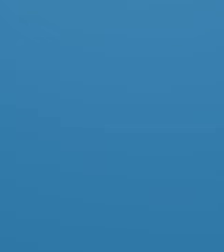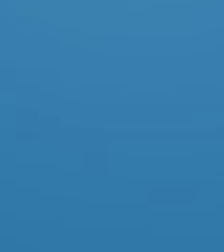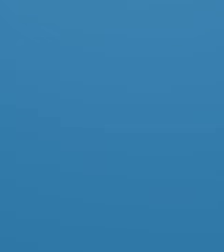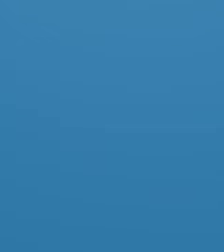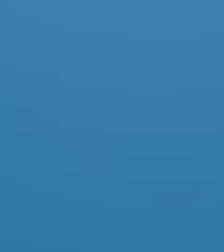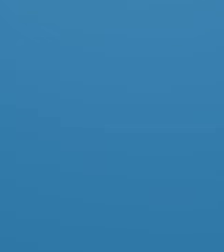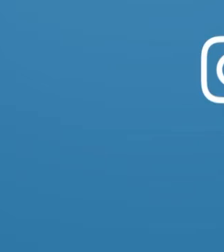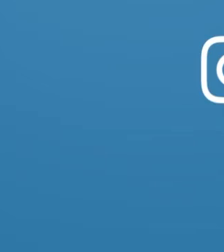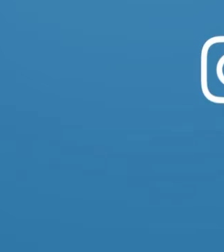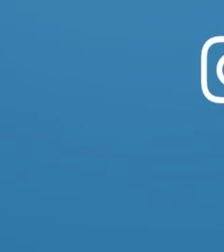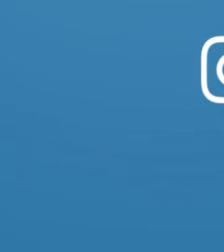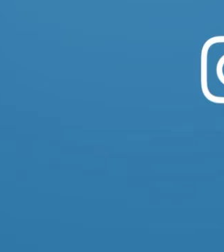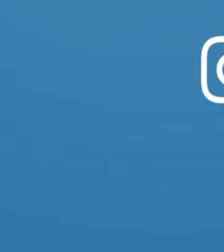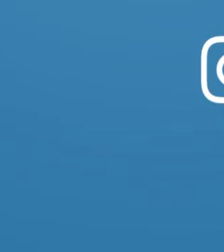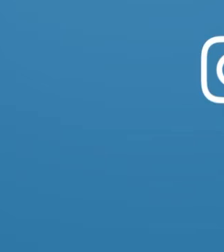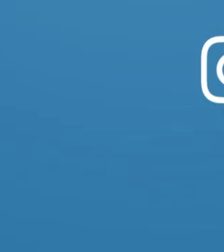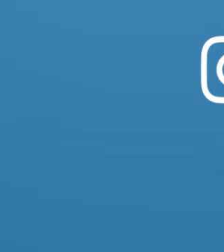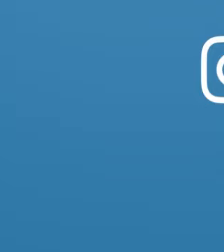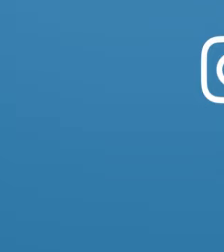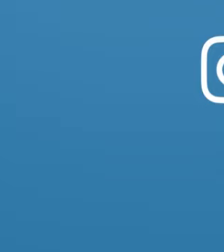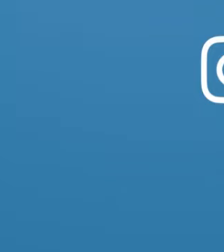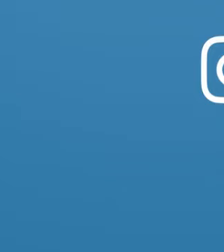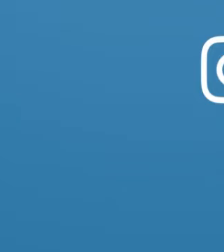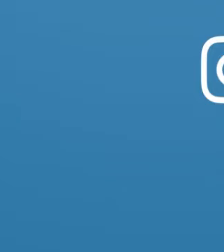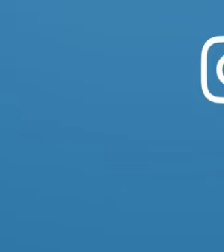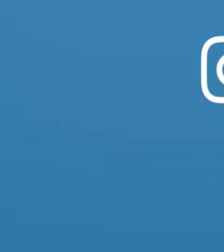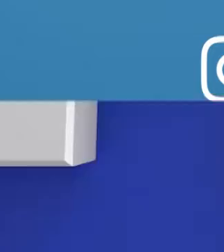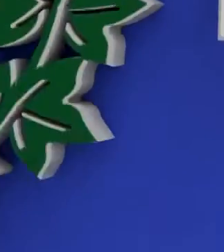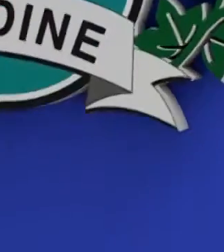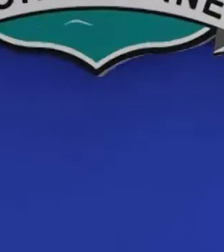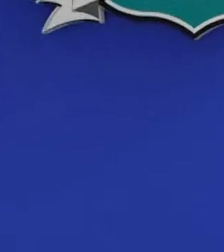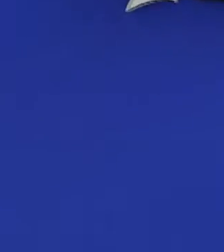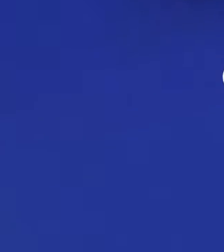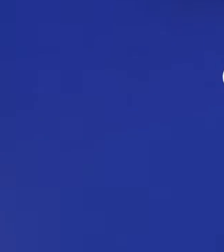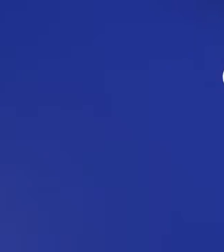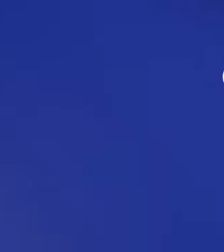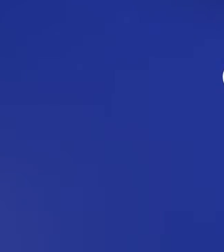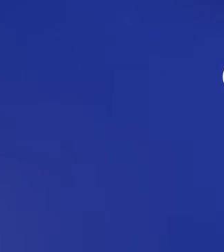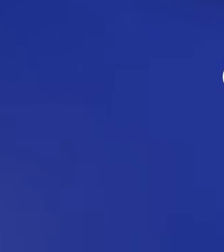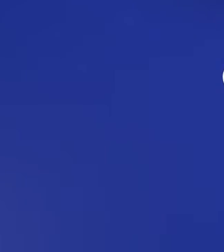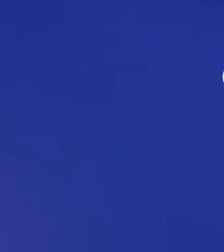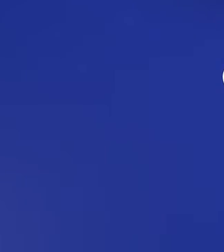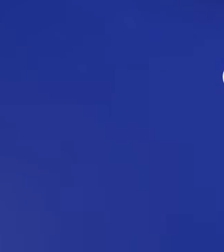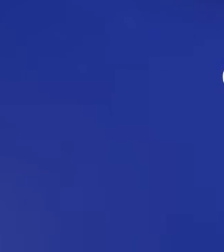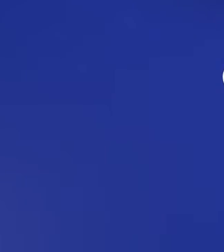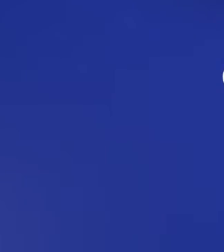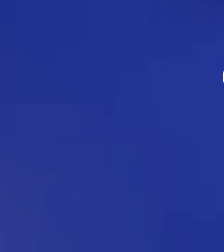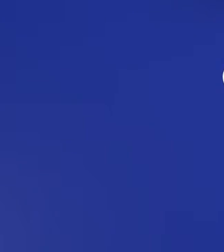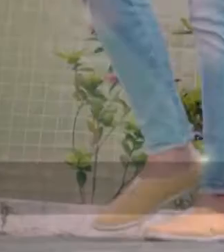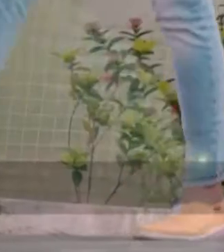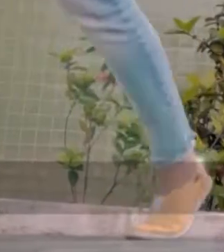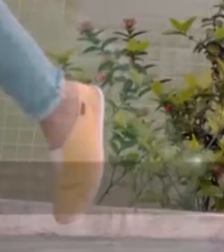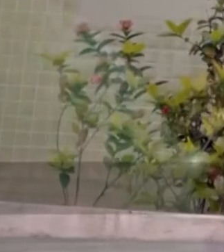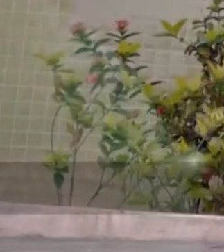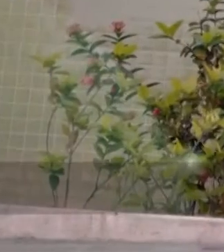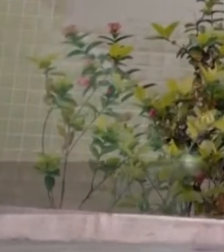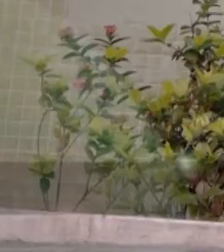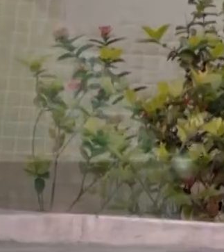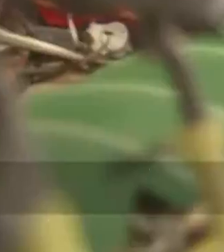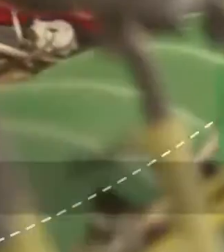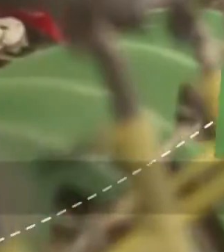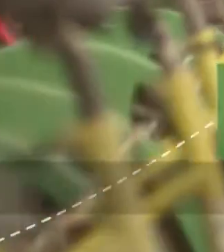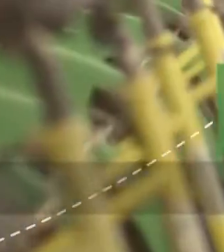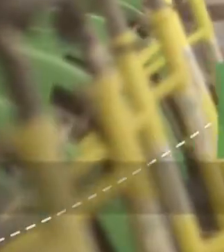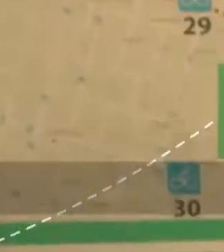comente, assista, participe. A casa é sua também. Câmara e você, juntos construindo uma Fortaleza melhor.